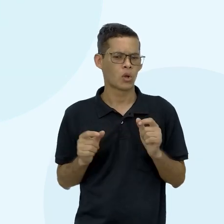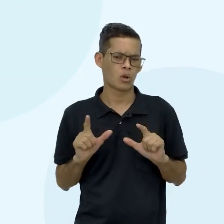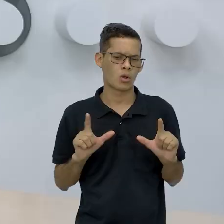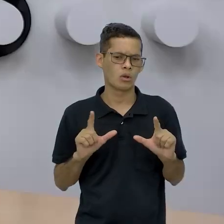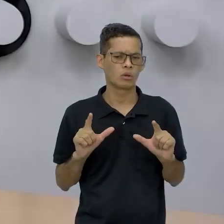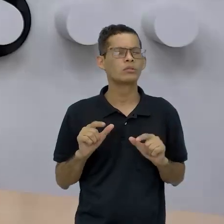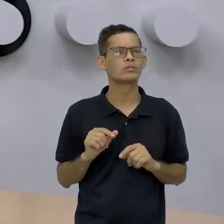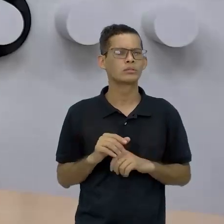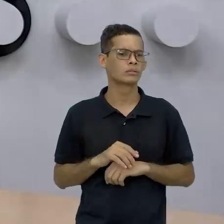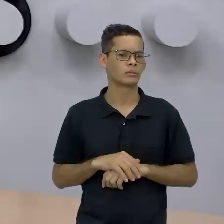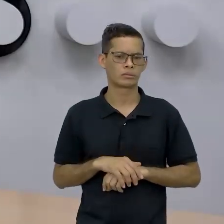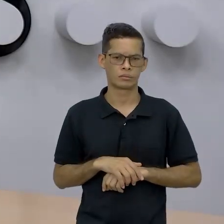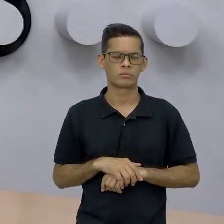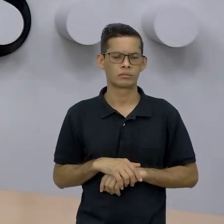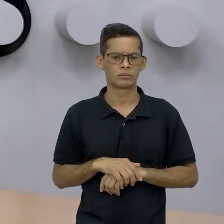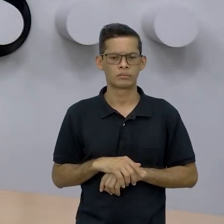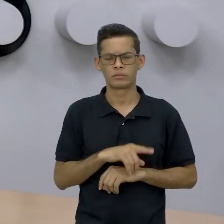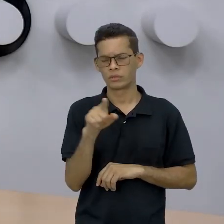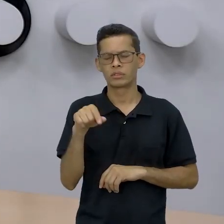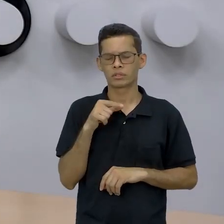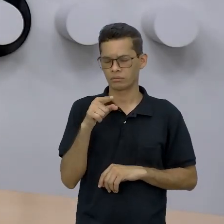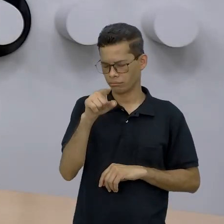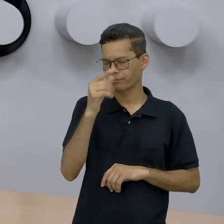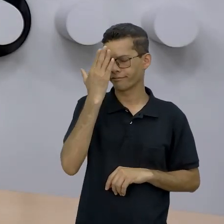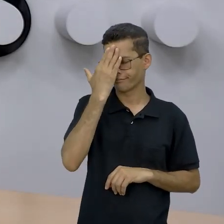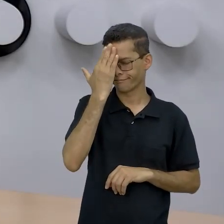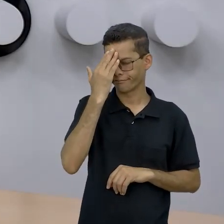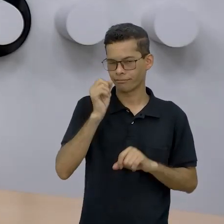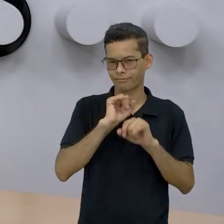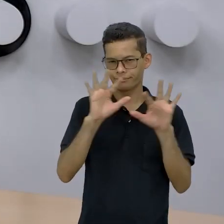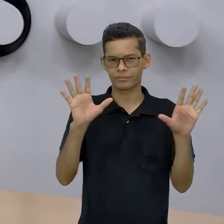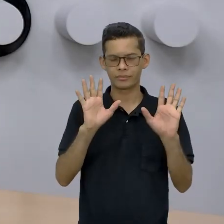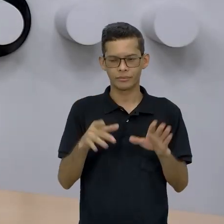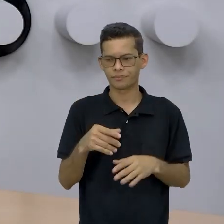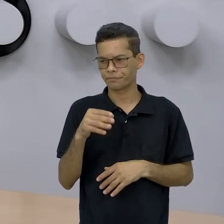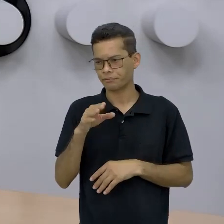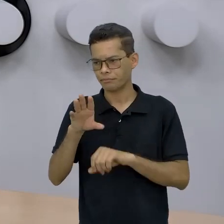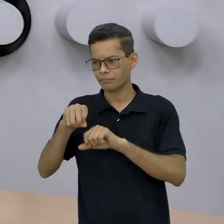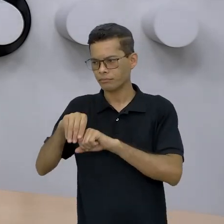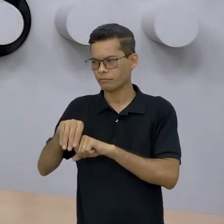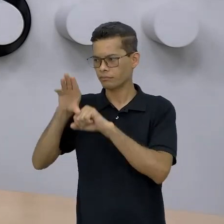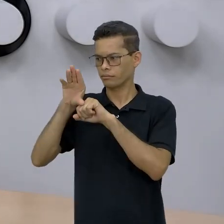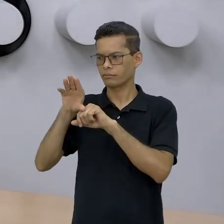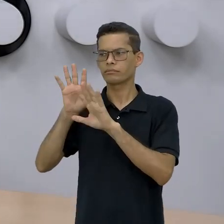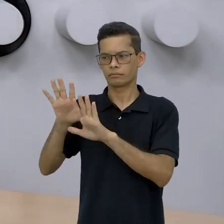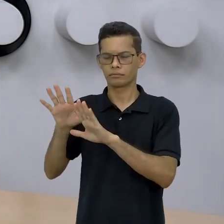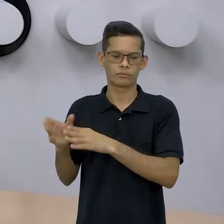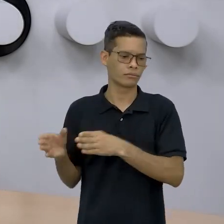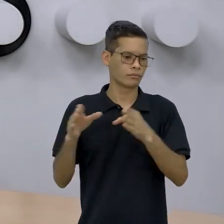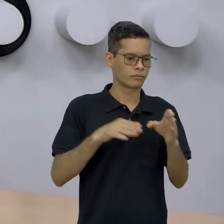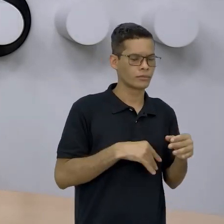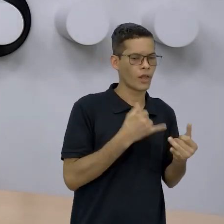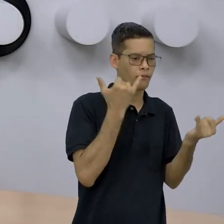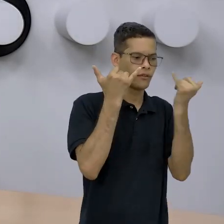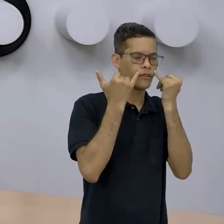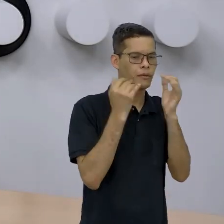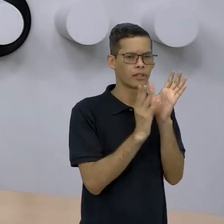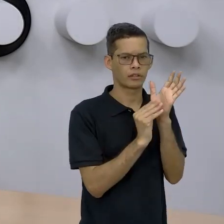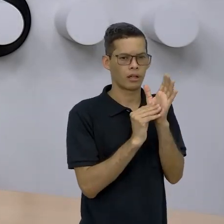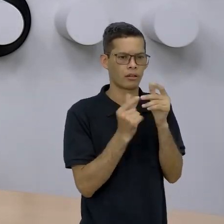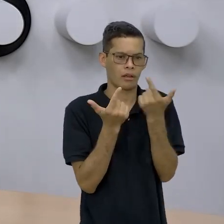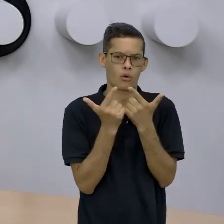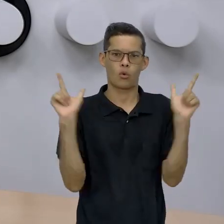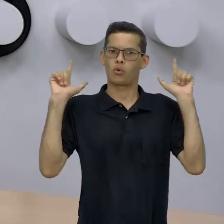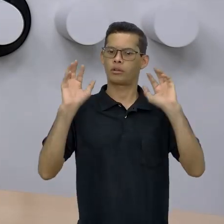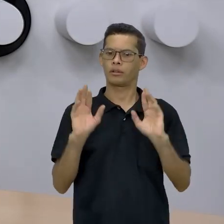isso para você já deve ter ficado bem esclarecido, né? Conhecimento é uma coisa, dados e informação é outra. Sim.